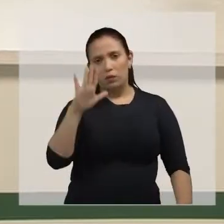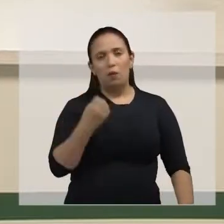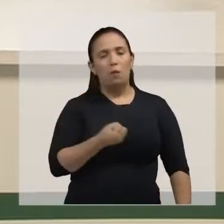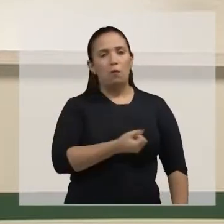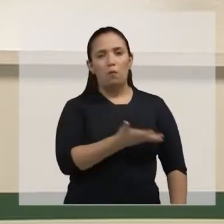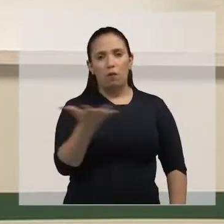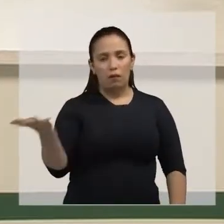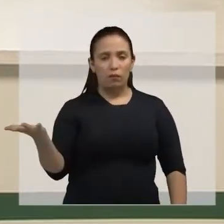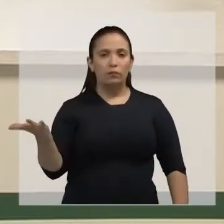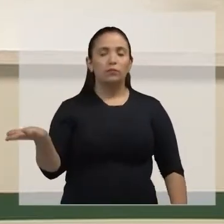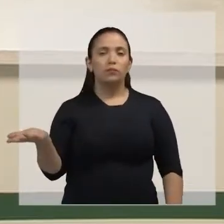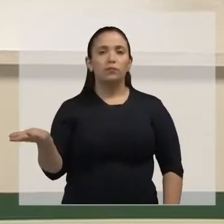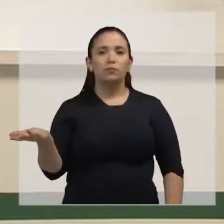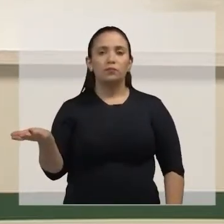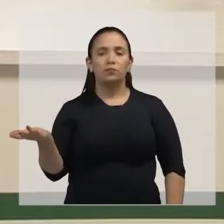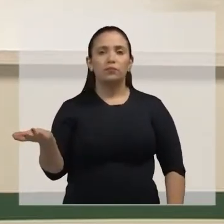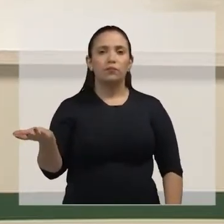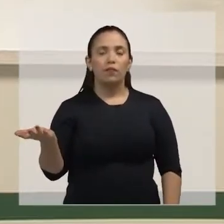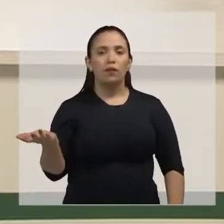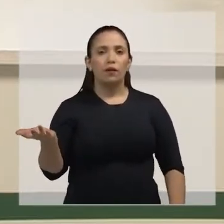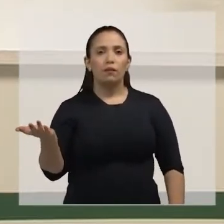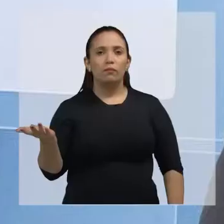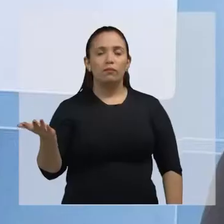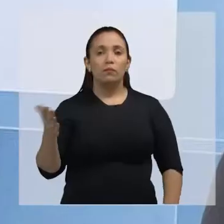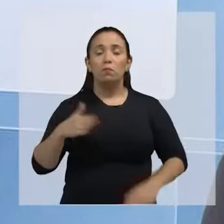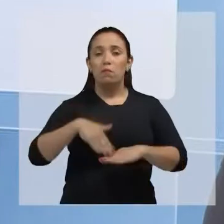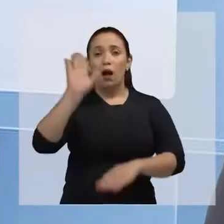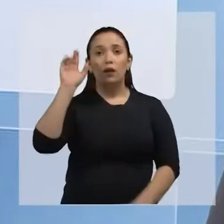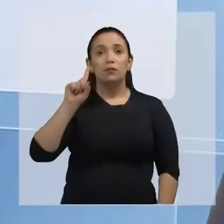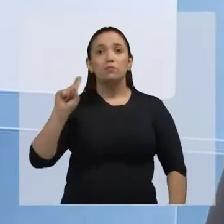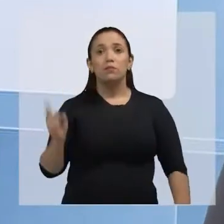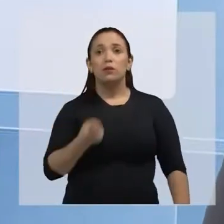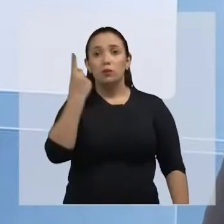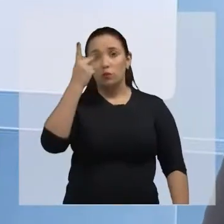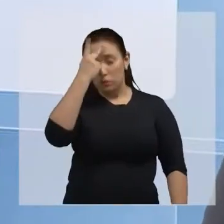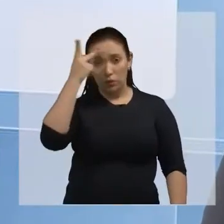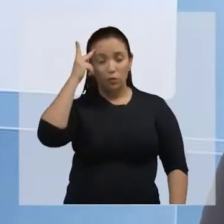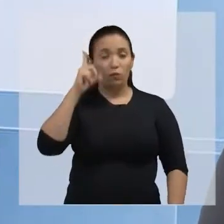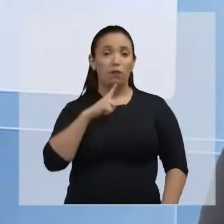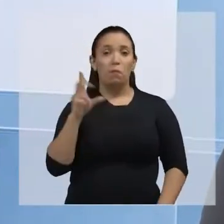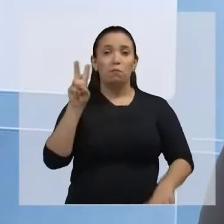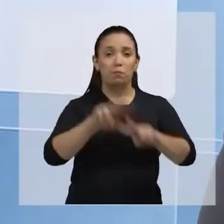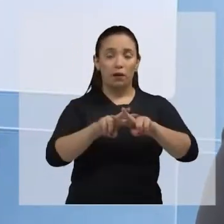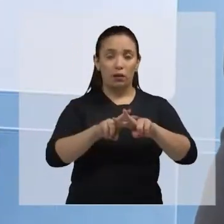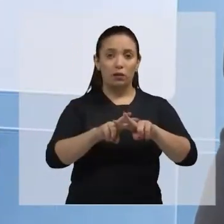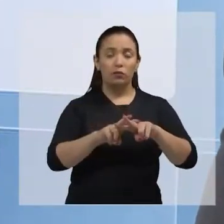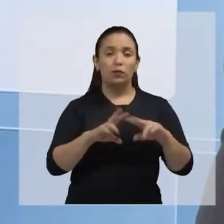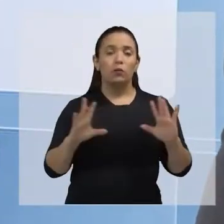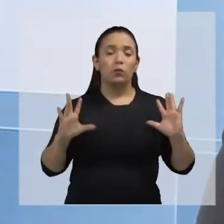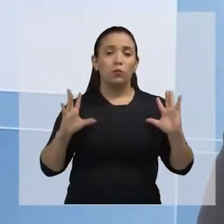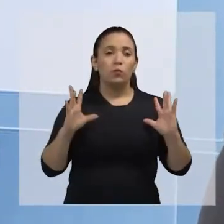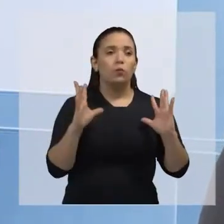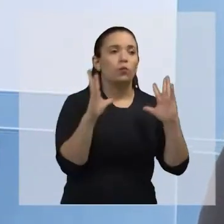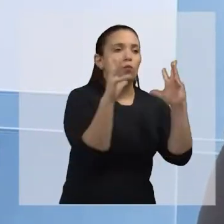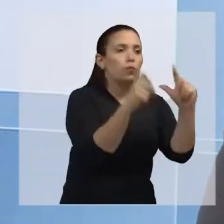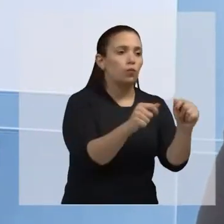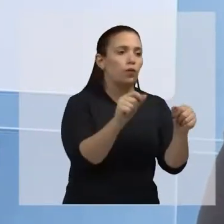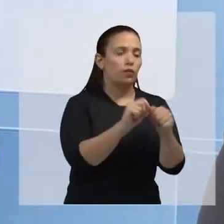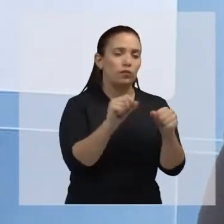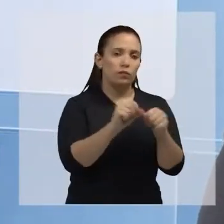questão do triplex não é tráfico de influência. Mais de mil pessoas que estão presas, né? Tudo isso que foi